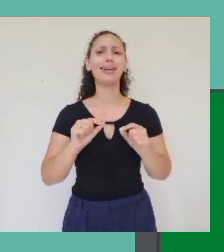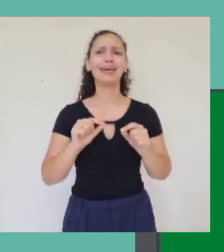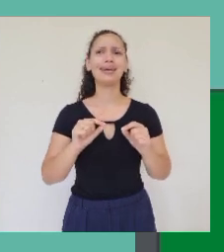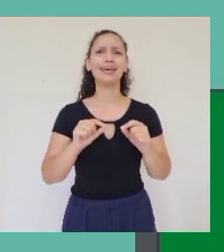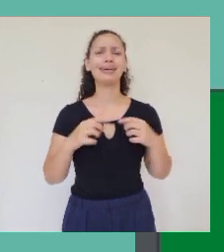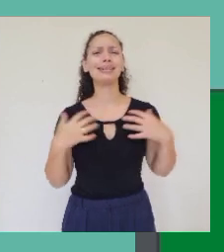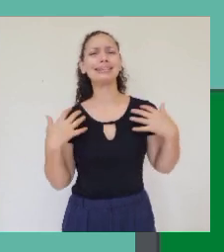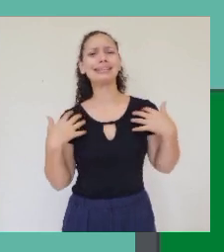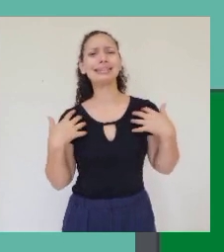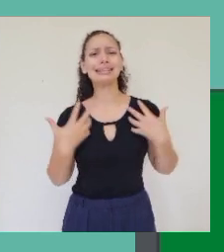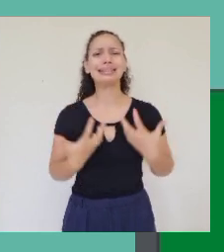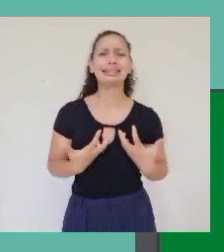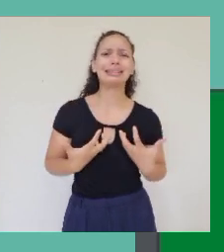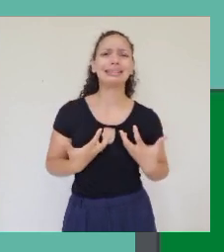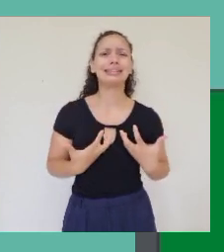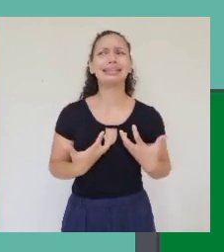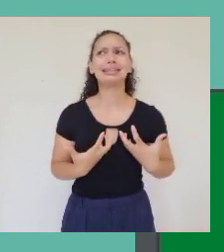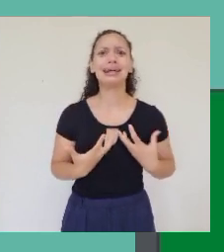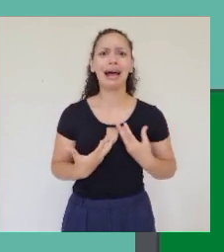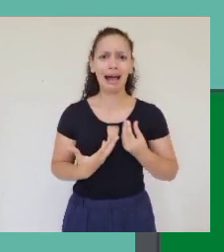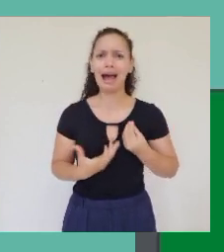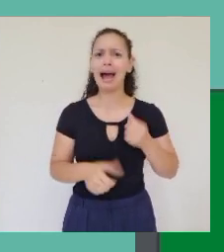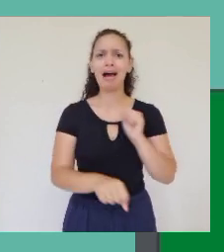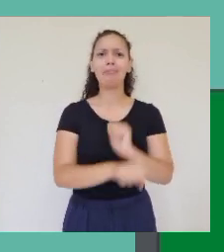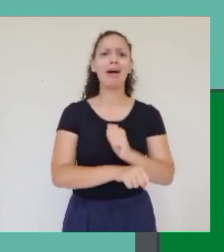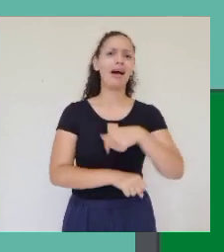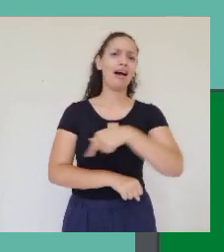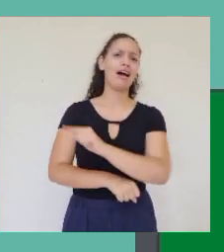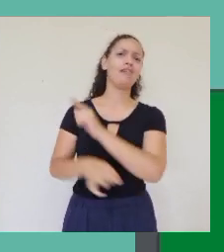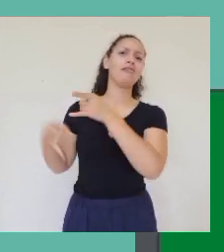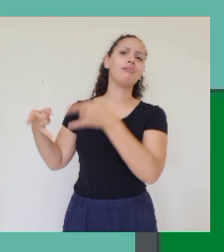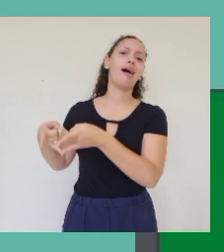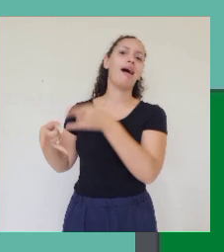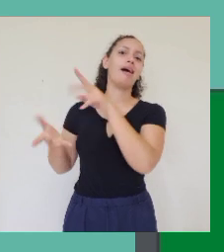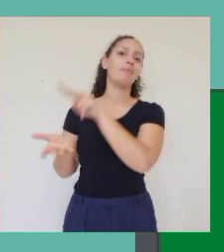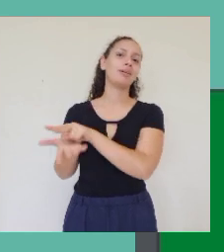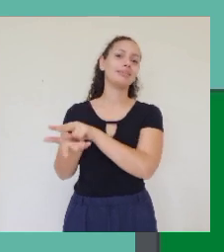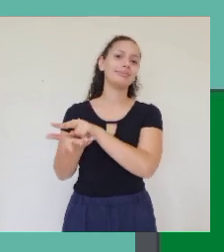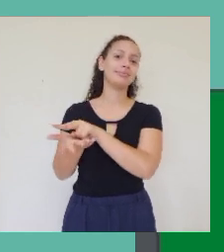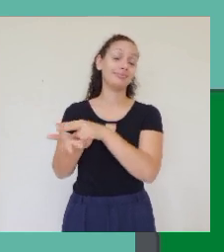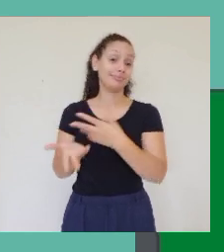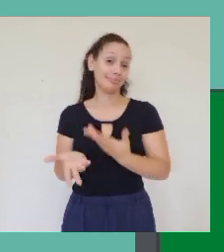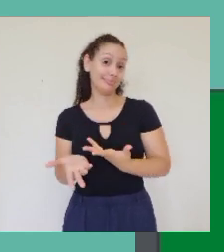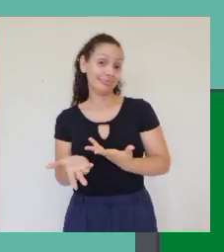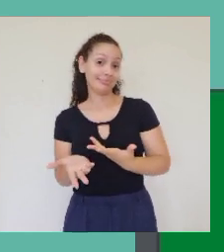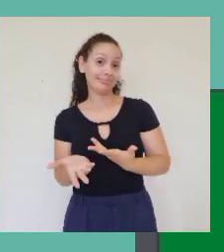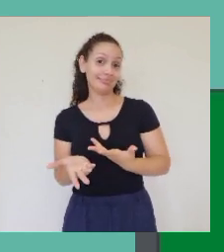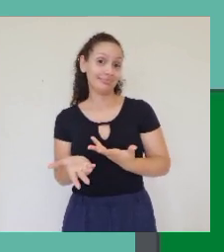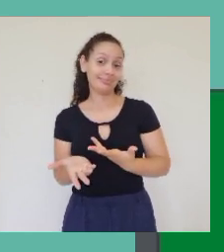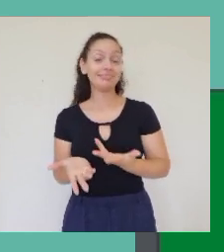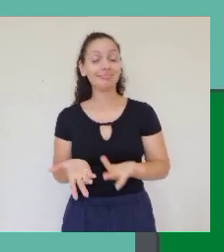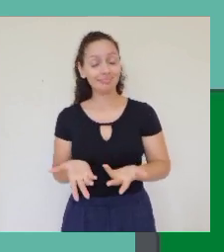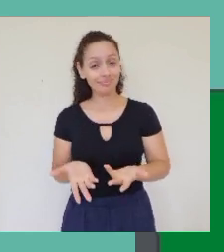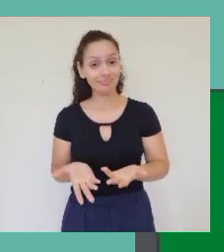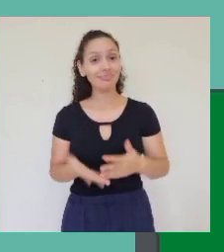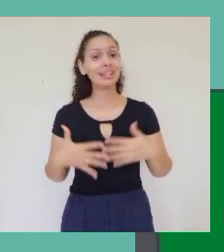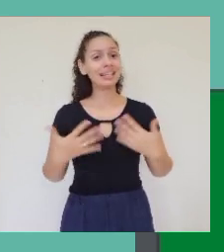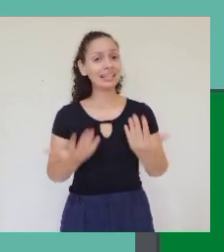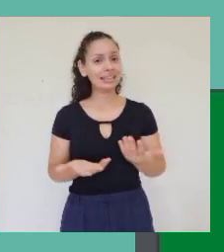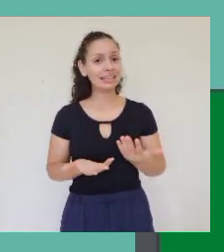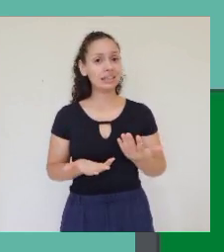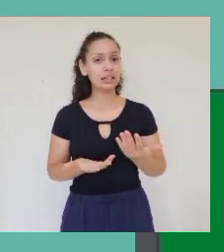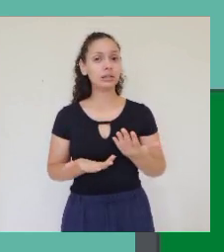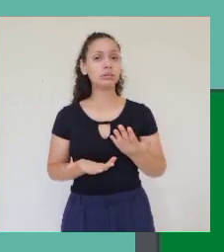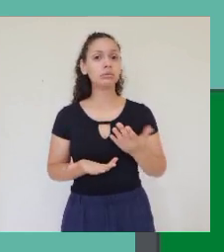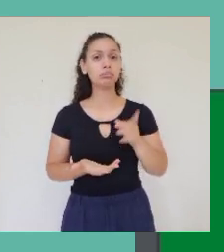sentir o corpo cansado? É ir deitar, é parar os estudos, é interromper, é levantar, é fazer outra coisa, né? Então, esse indivíduo ele deveria